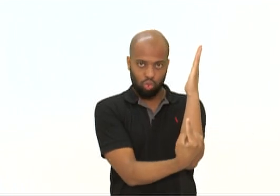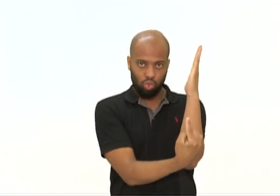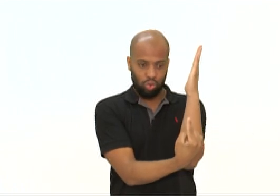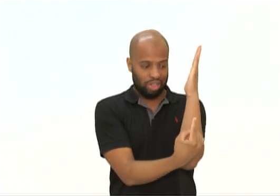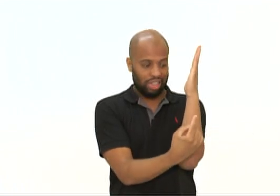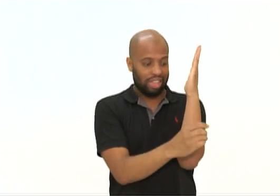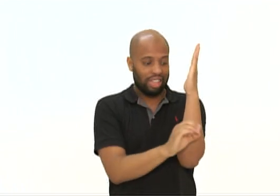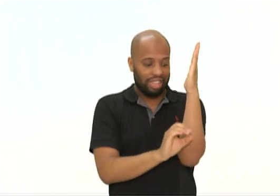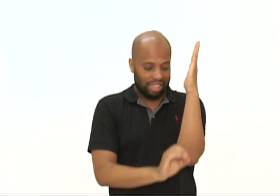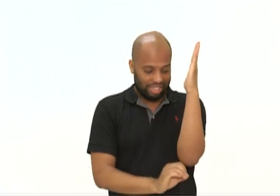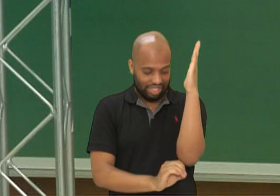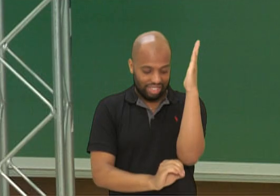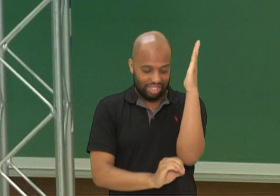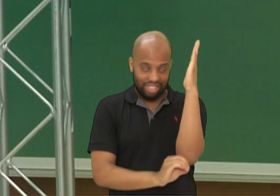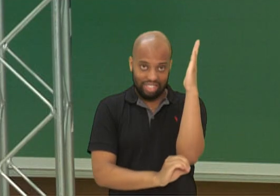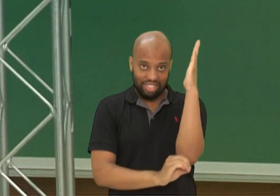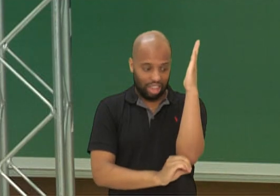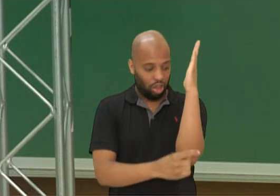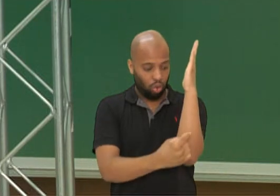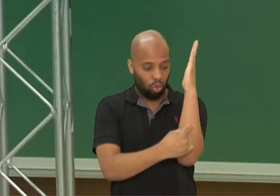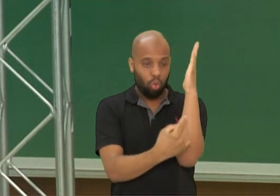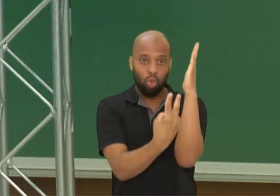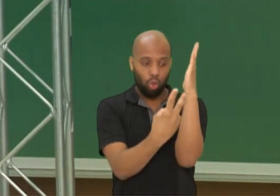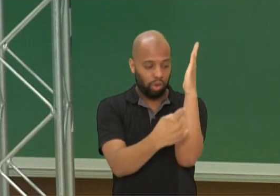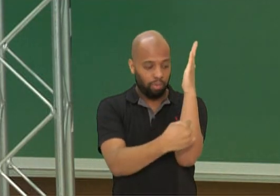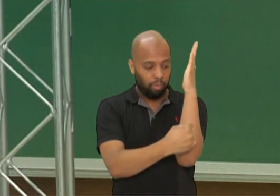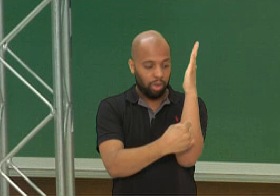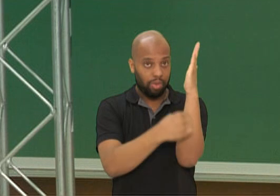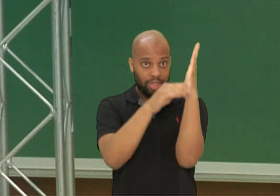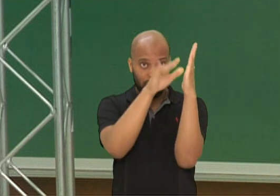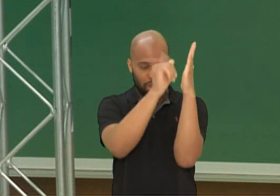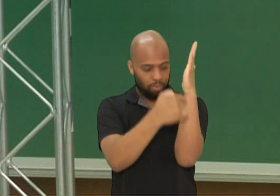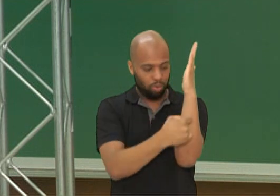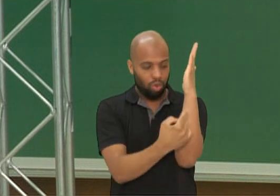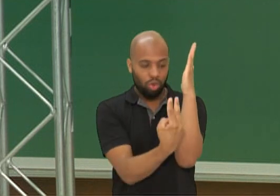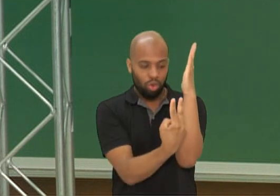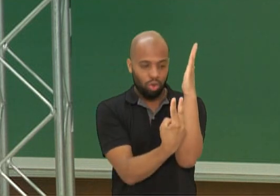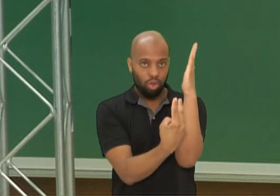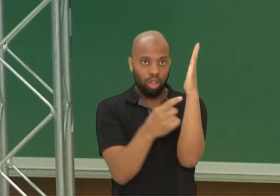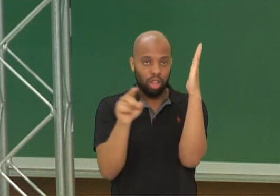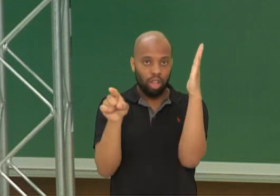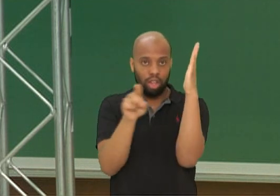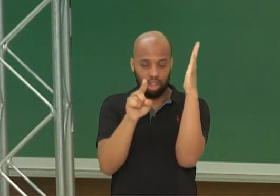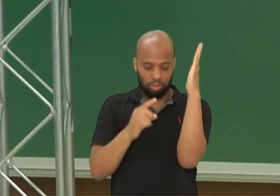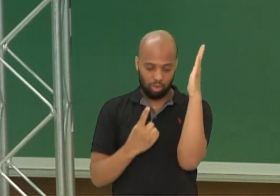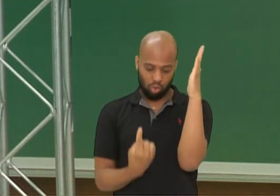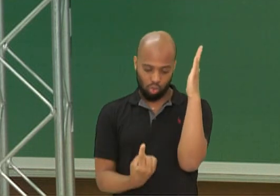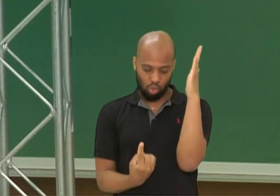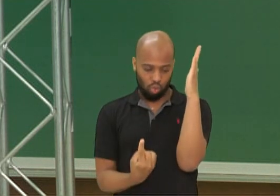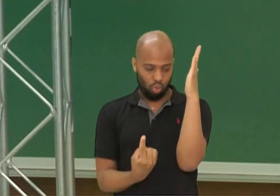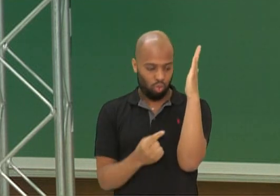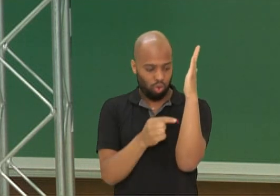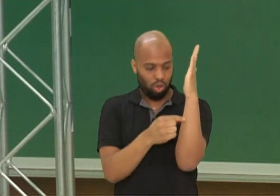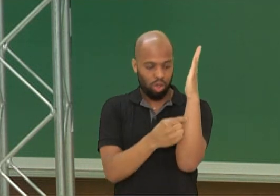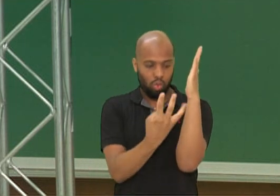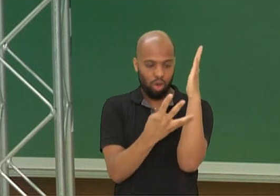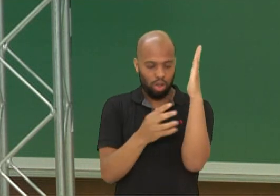2. Marcou direto 2 no Y, 1 e 4, e 2 e